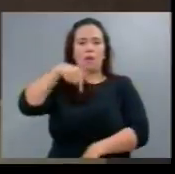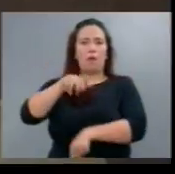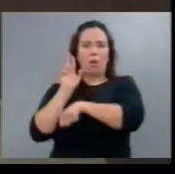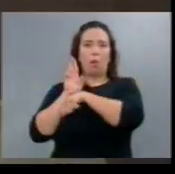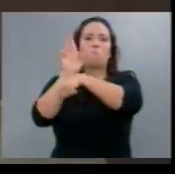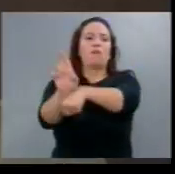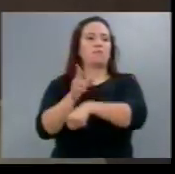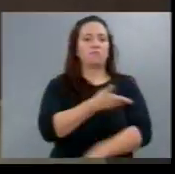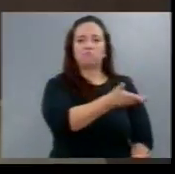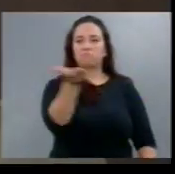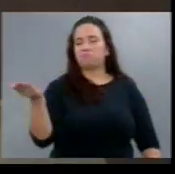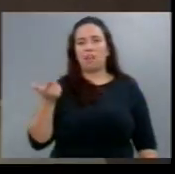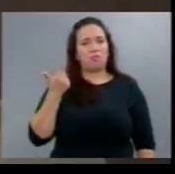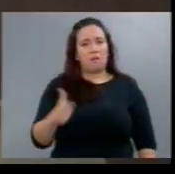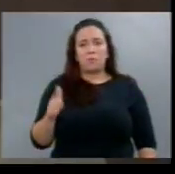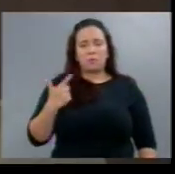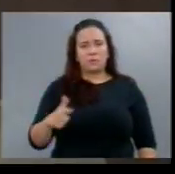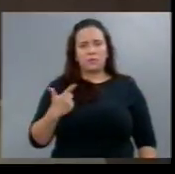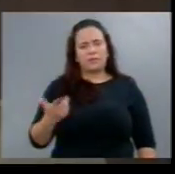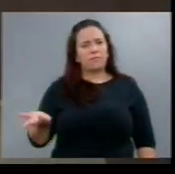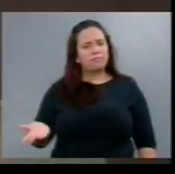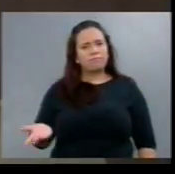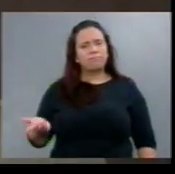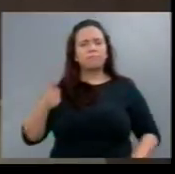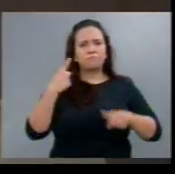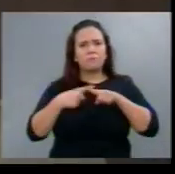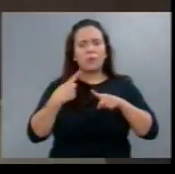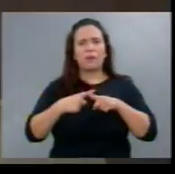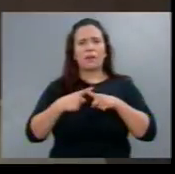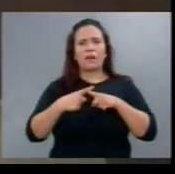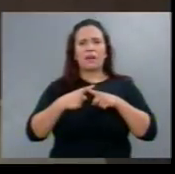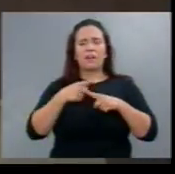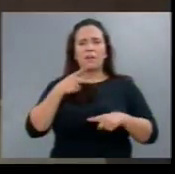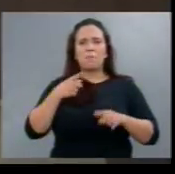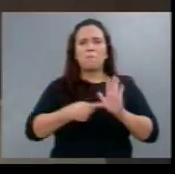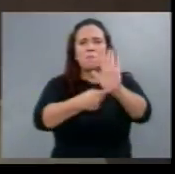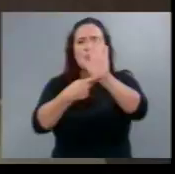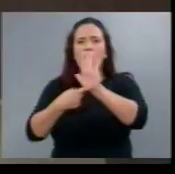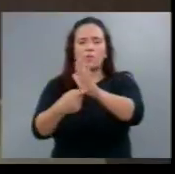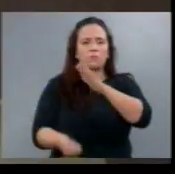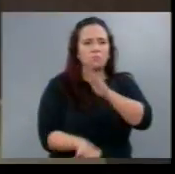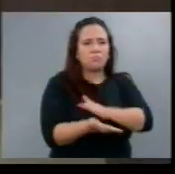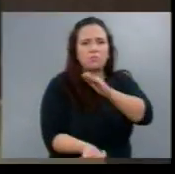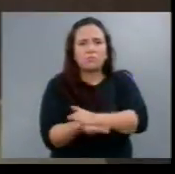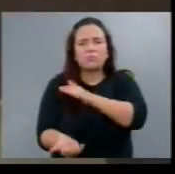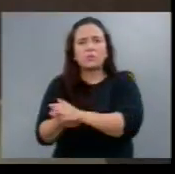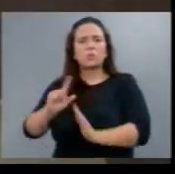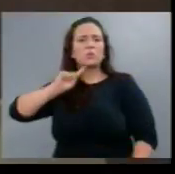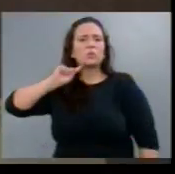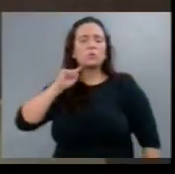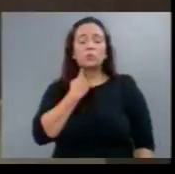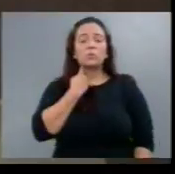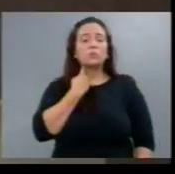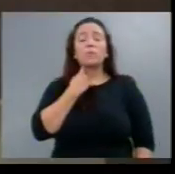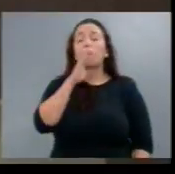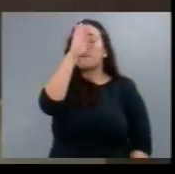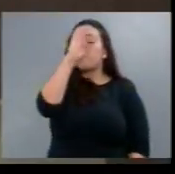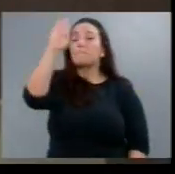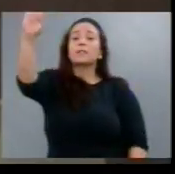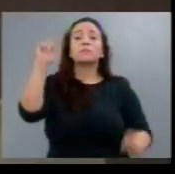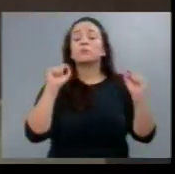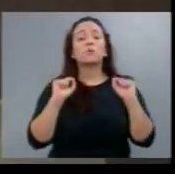representada. É pelos aspectos venais, pelas denúncias de corrupção, indiscutivelmente. Mas mais que isso,